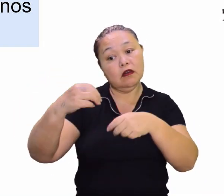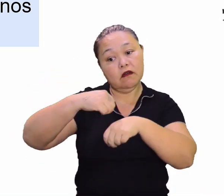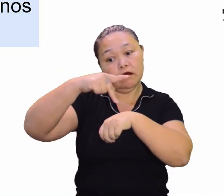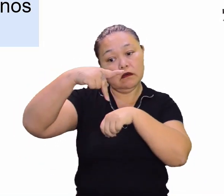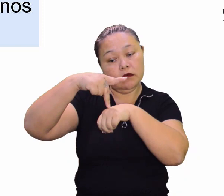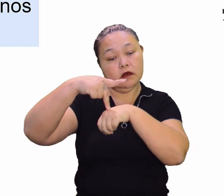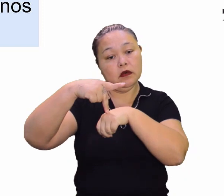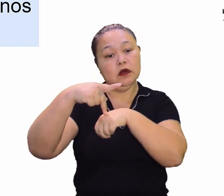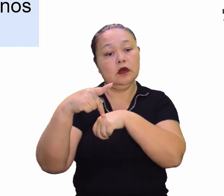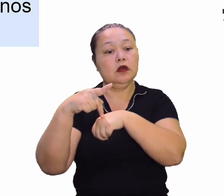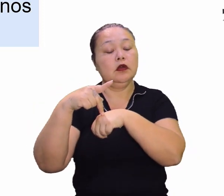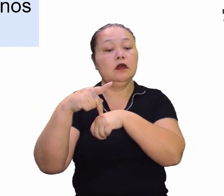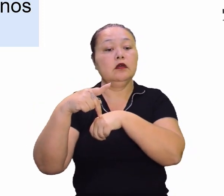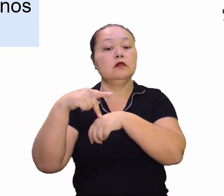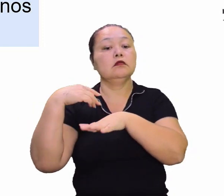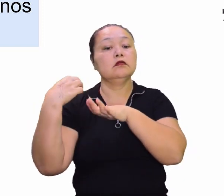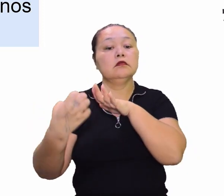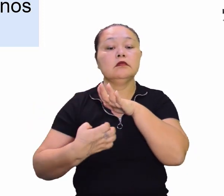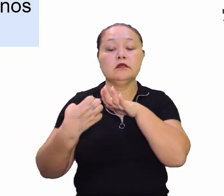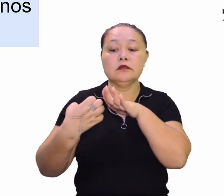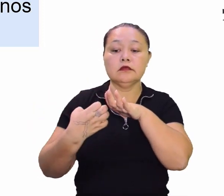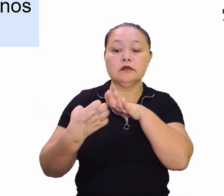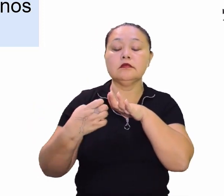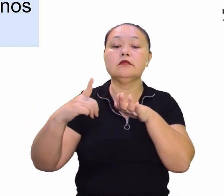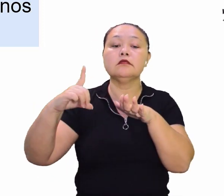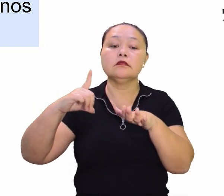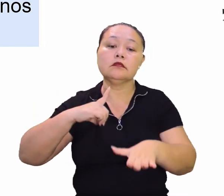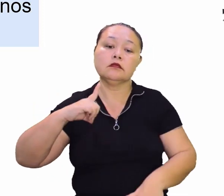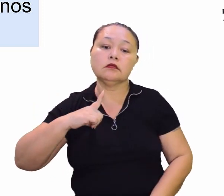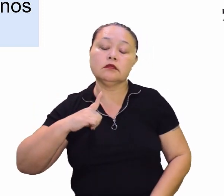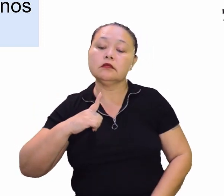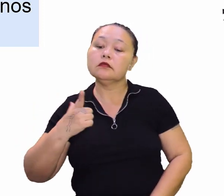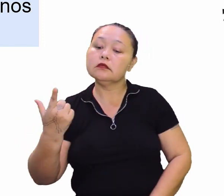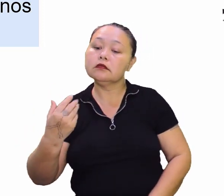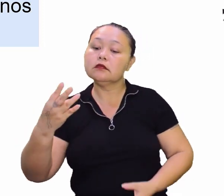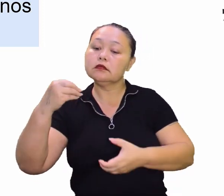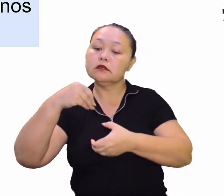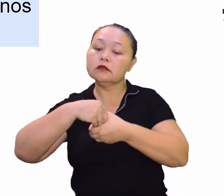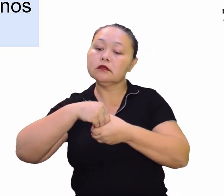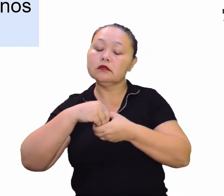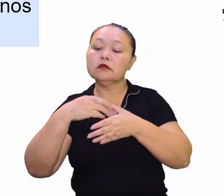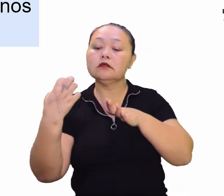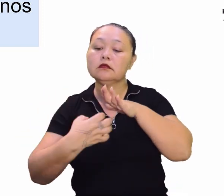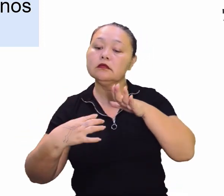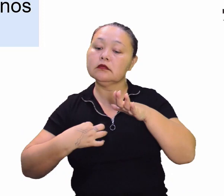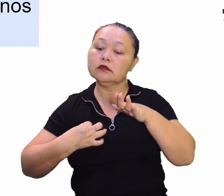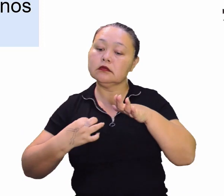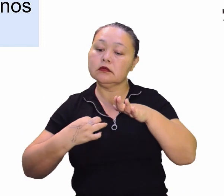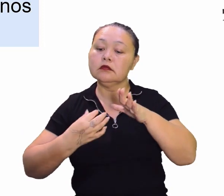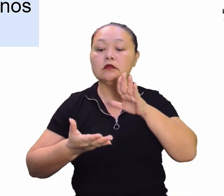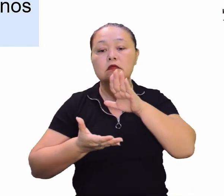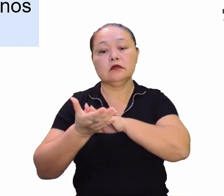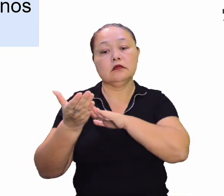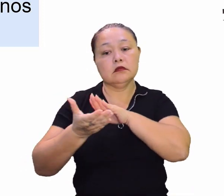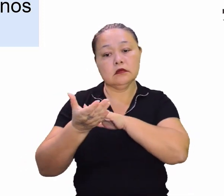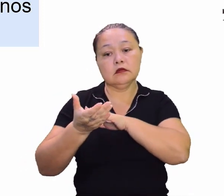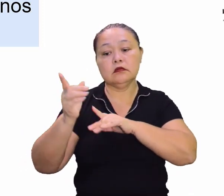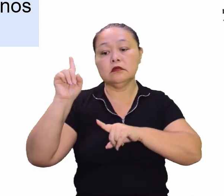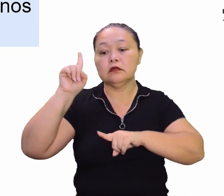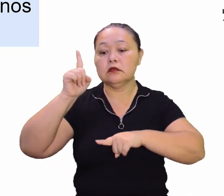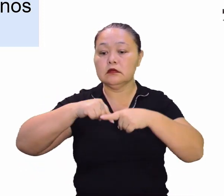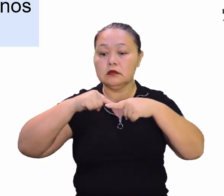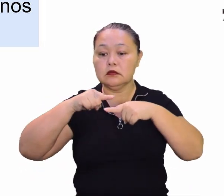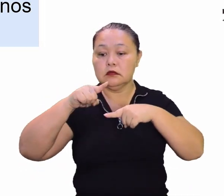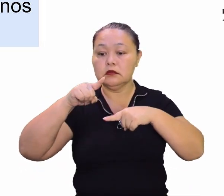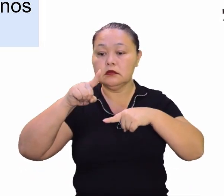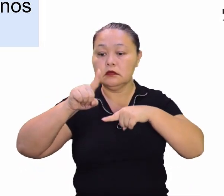externo. Que indústria tem nesses novos tigres asiáticos? A têxtil, a de calçados, a